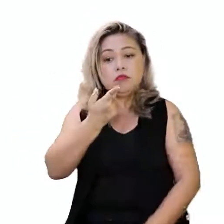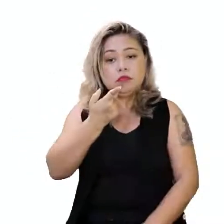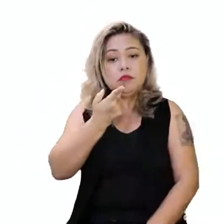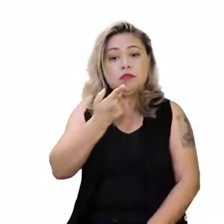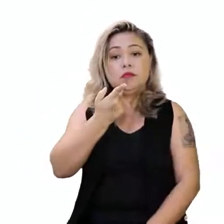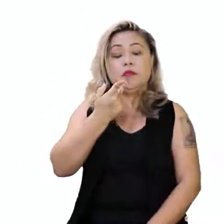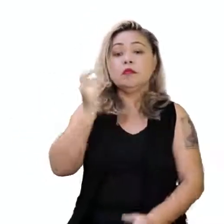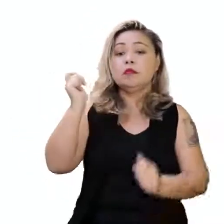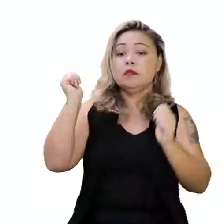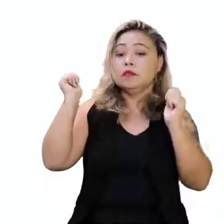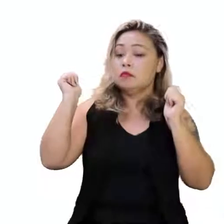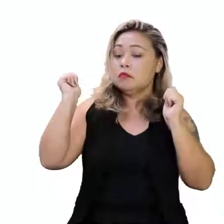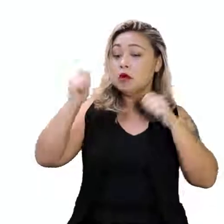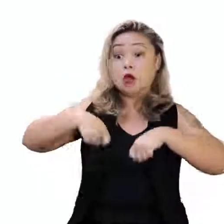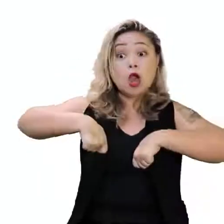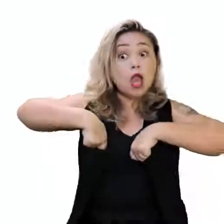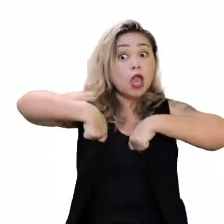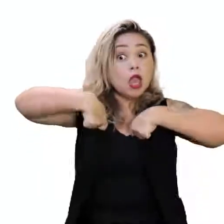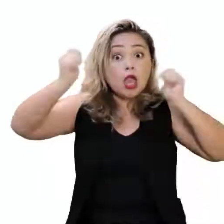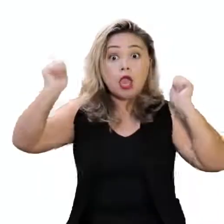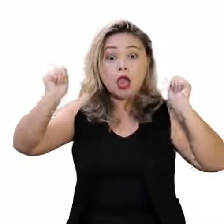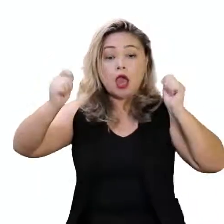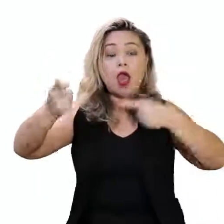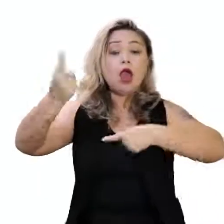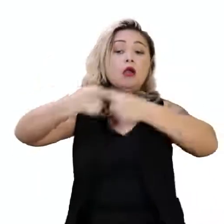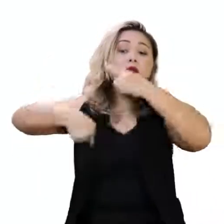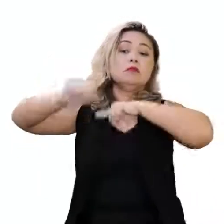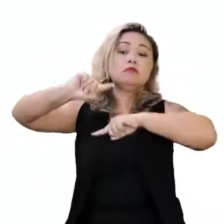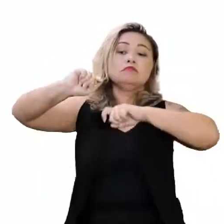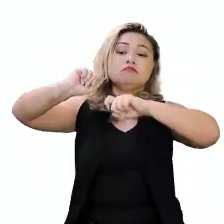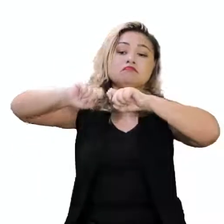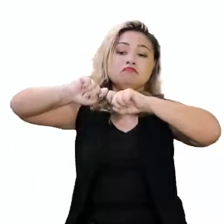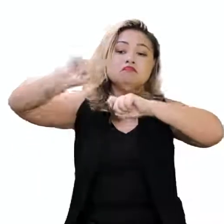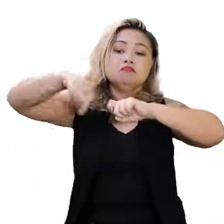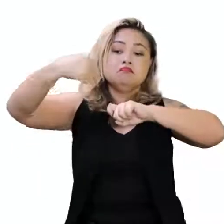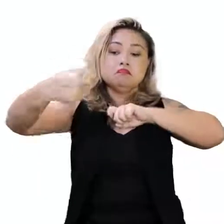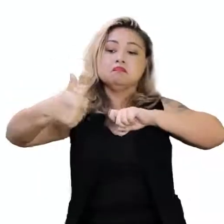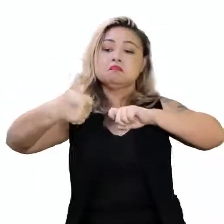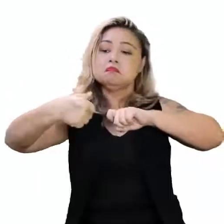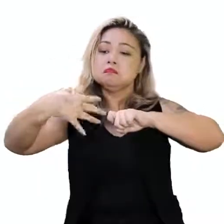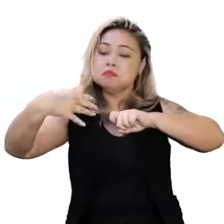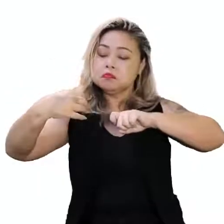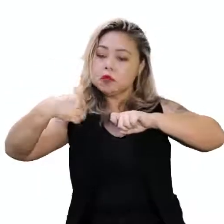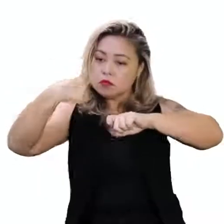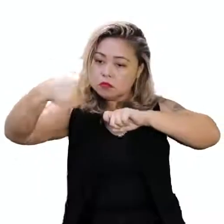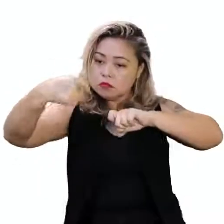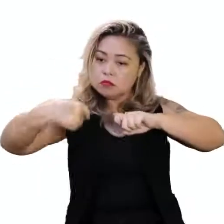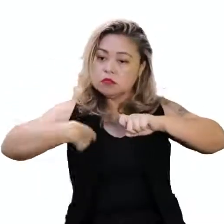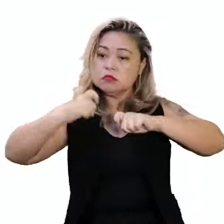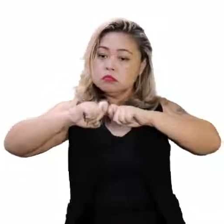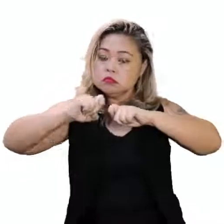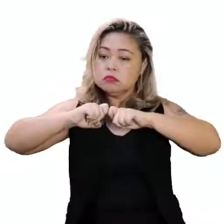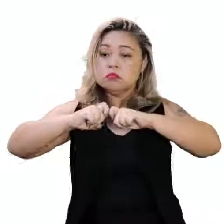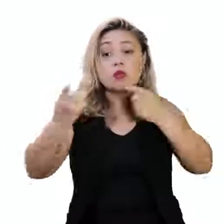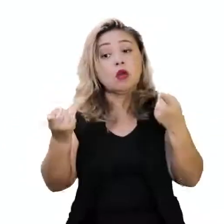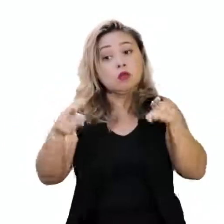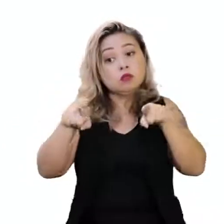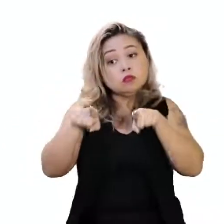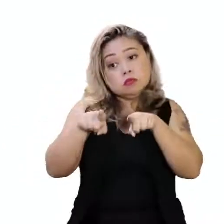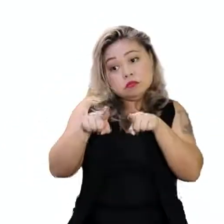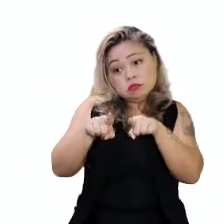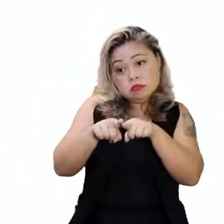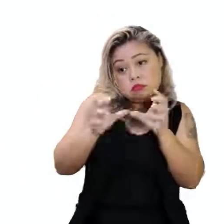isso, impossibilitem voltarem a gerar descendência saudável e fértil no caso de voltarem a se unir.